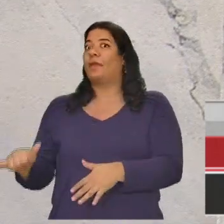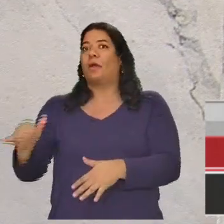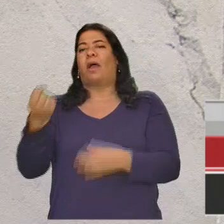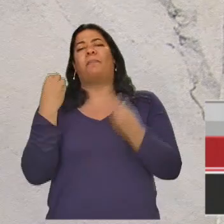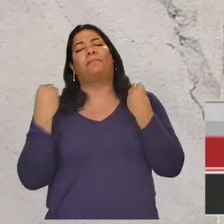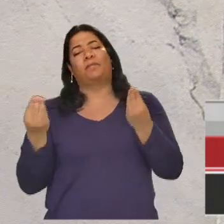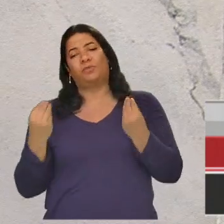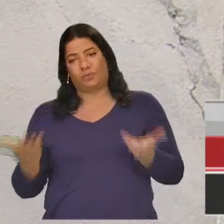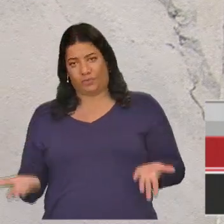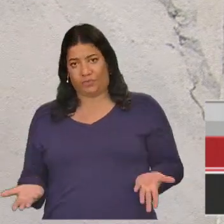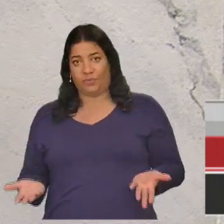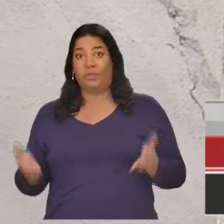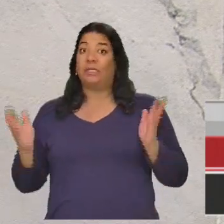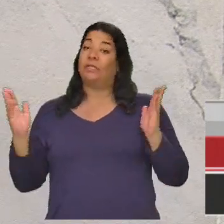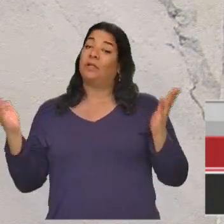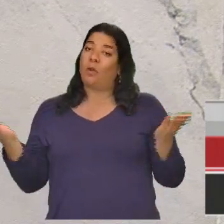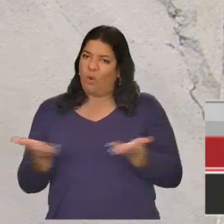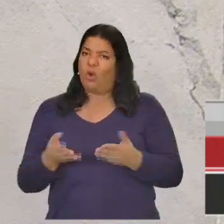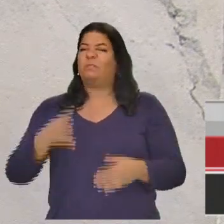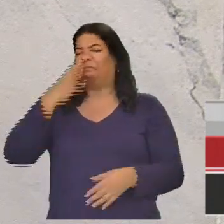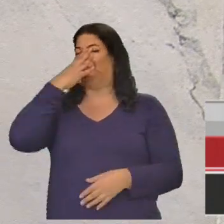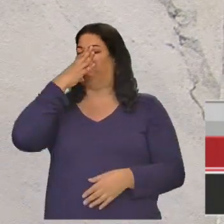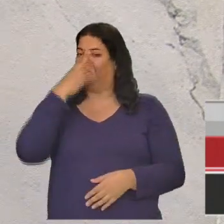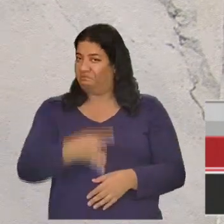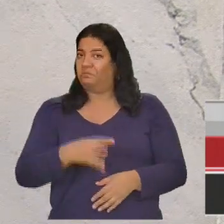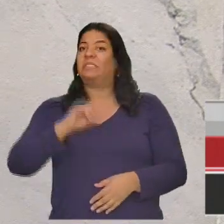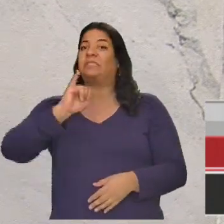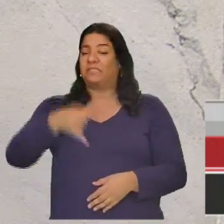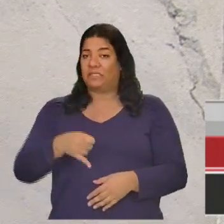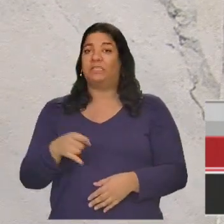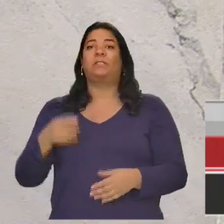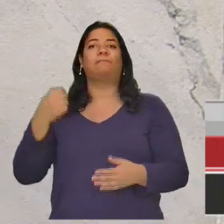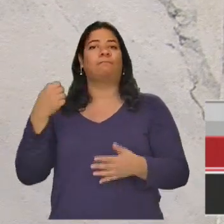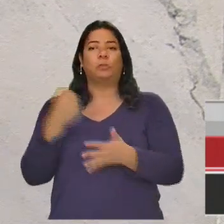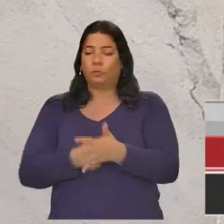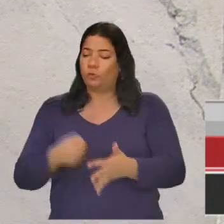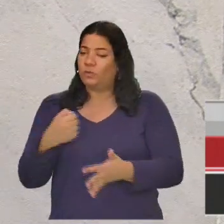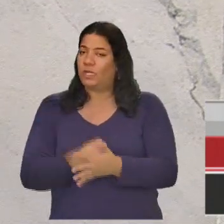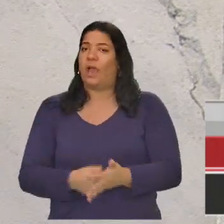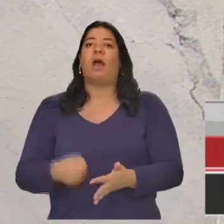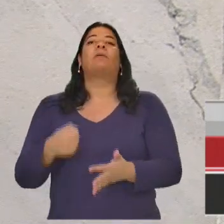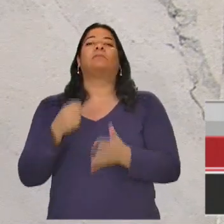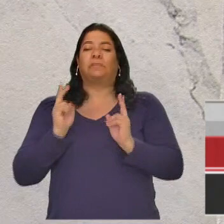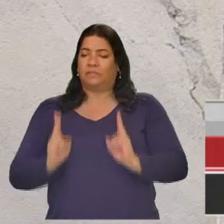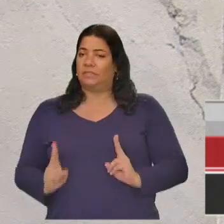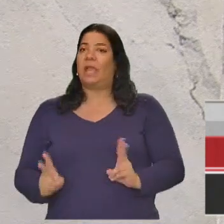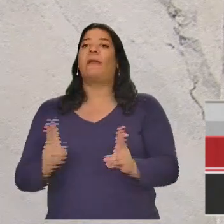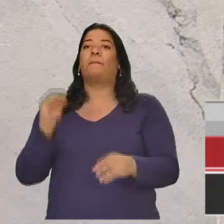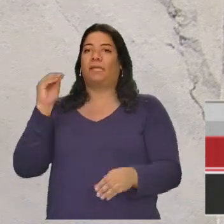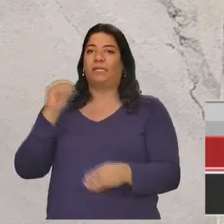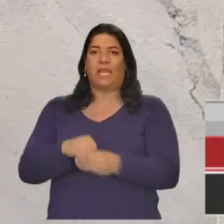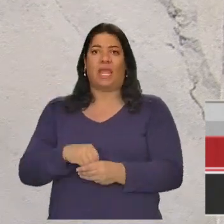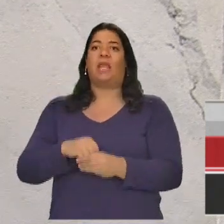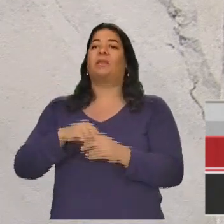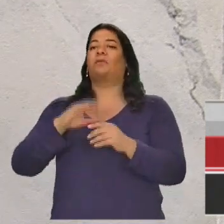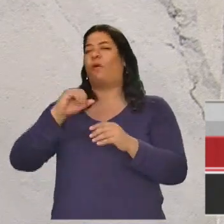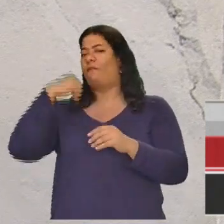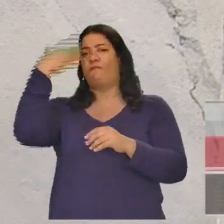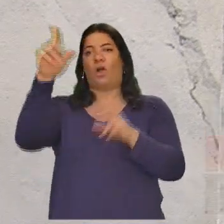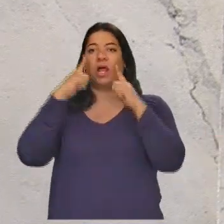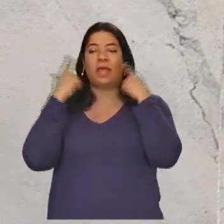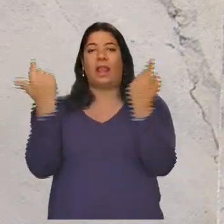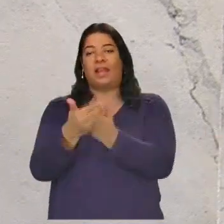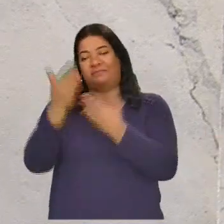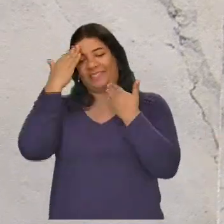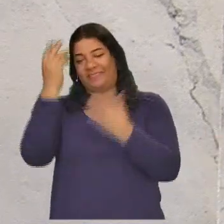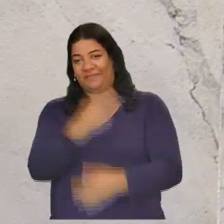então nós estamos aqui denunciando isso faremos aqui resistência e luta dentro e fora da assembléia legislativa muito